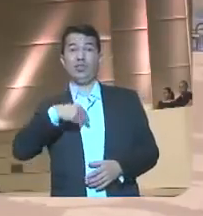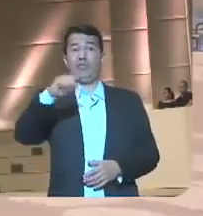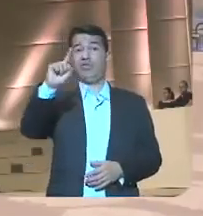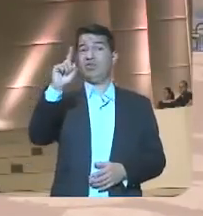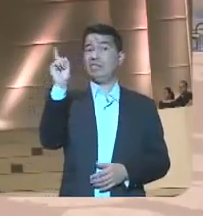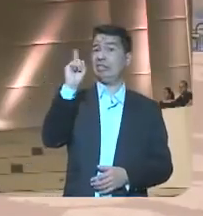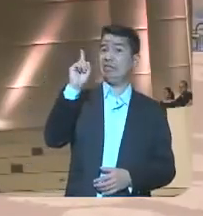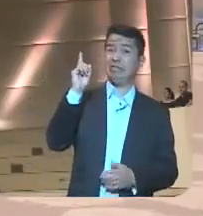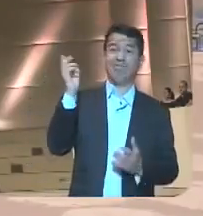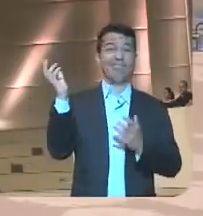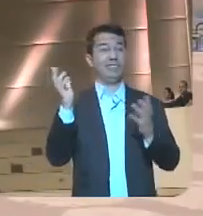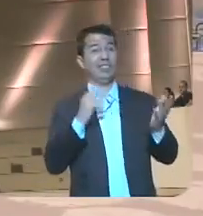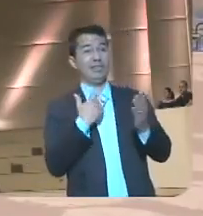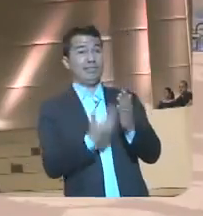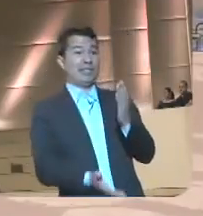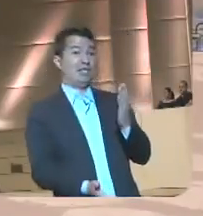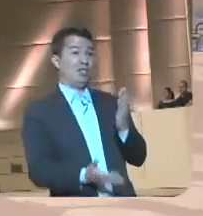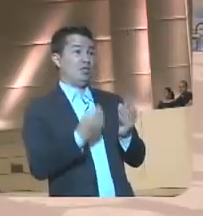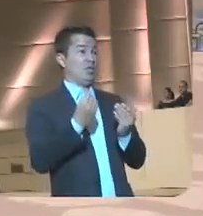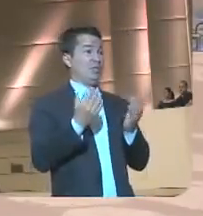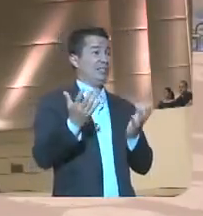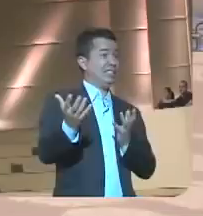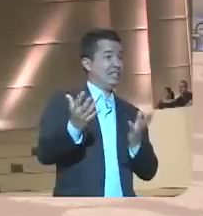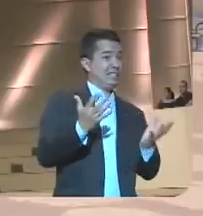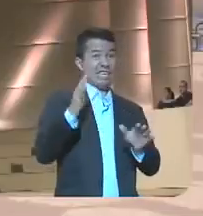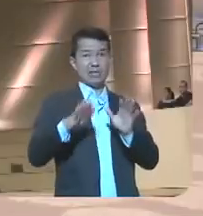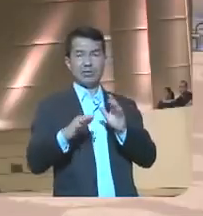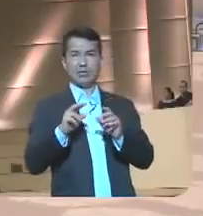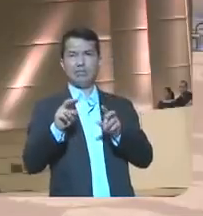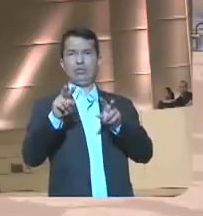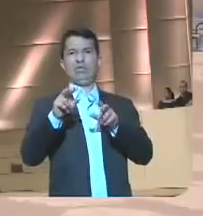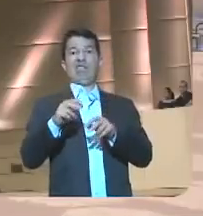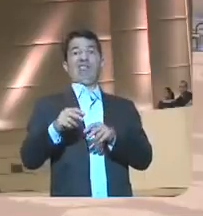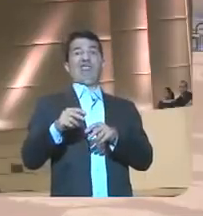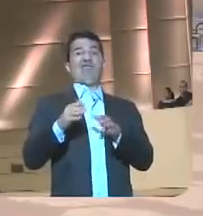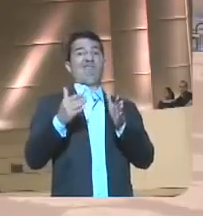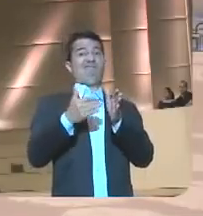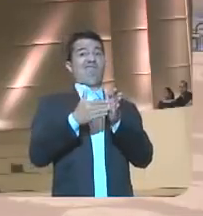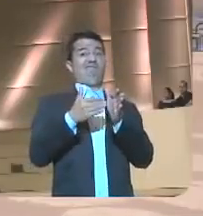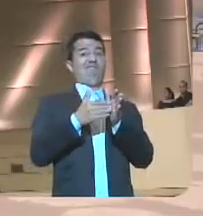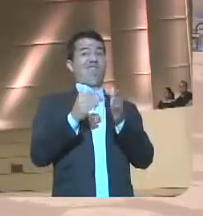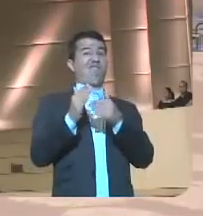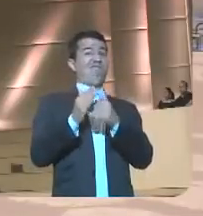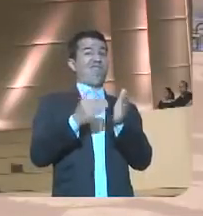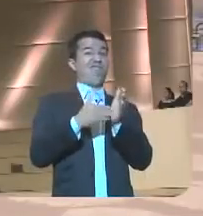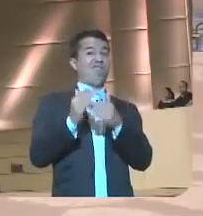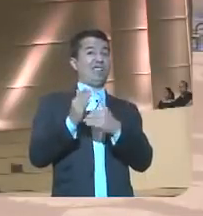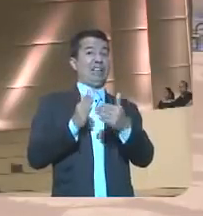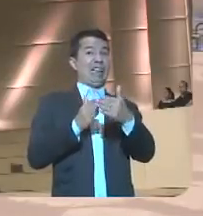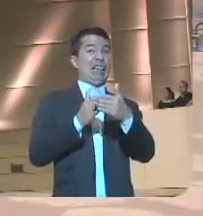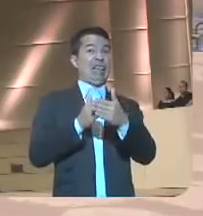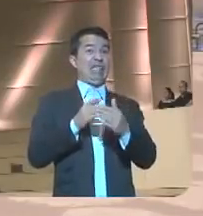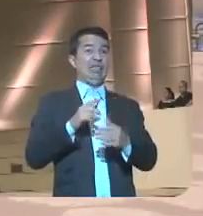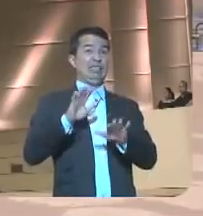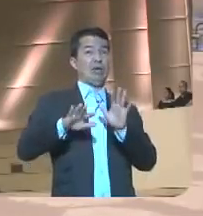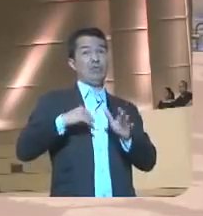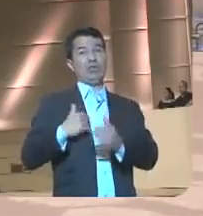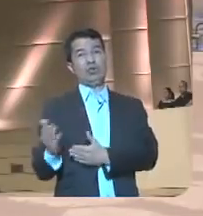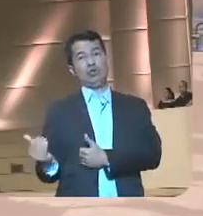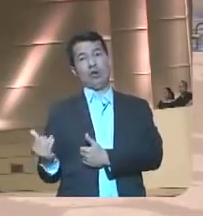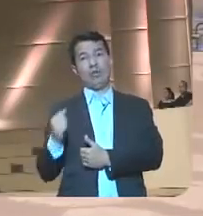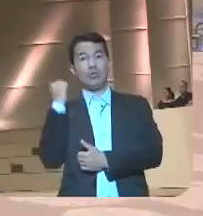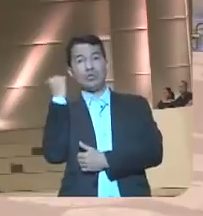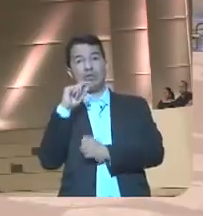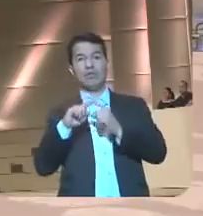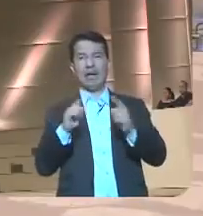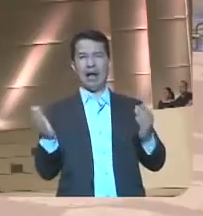funciona a e quando parece um desafio né a gente vem lá e agora como é que vai ser se fosse mais jovem eu topava cinema mas é